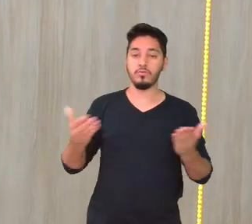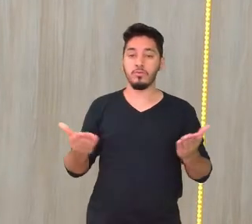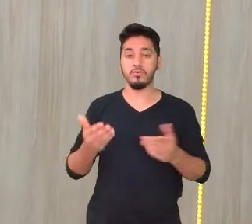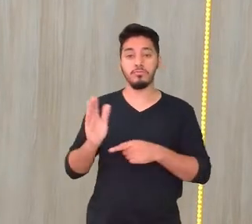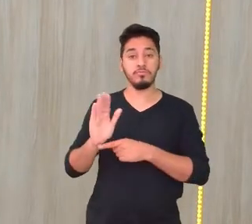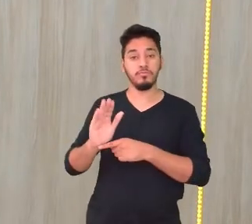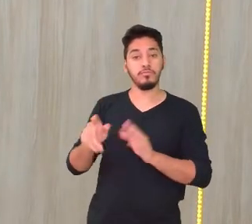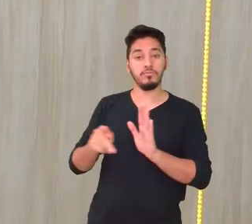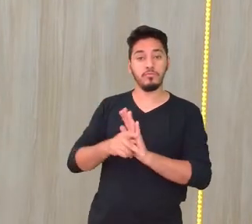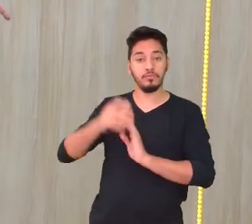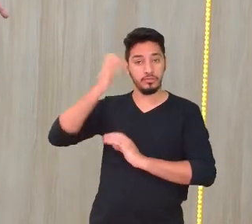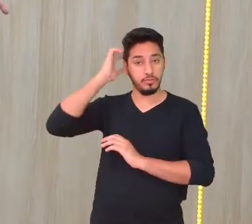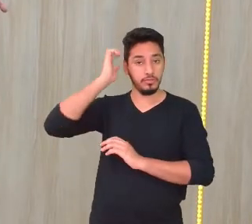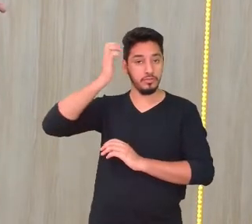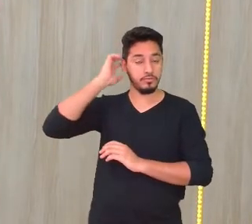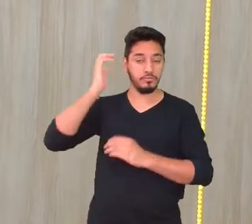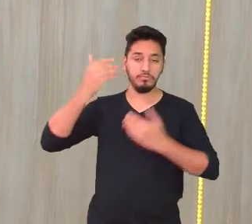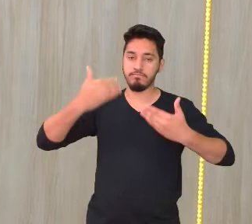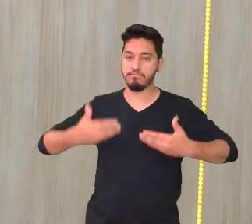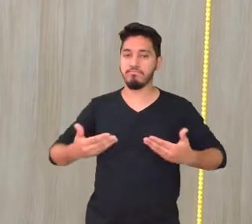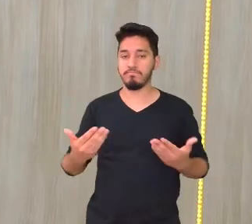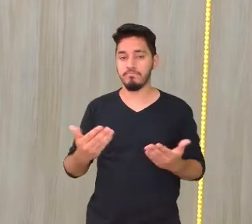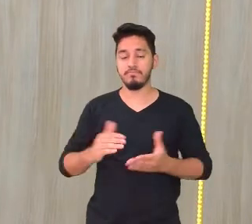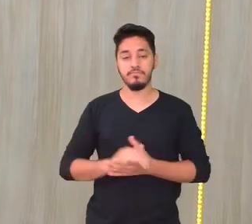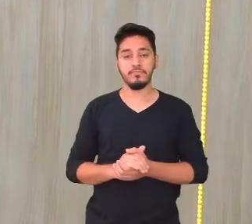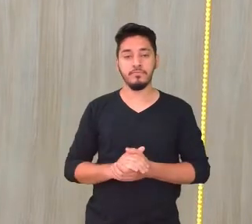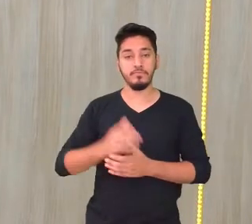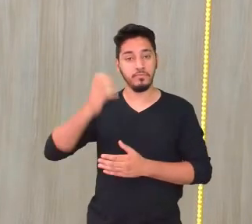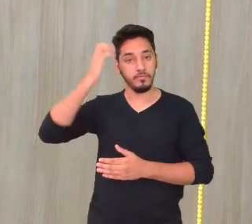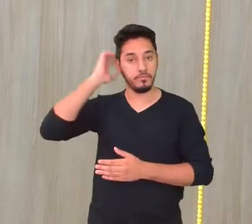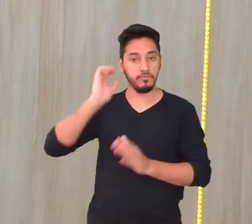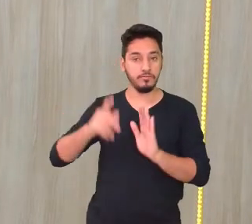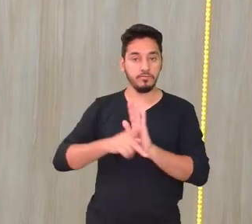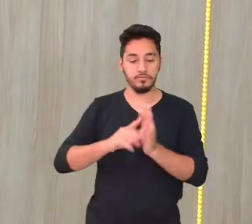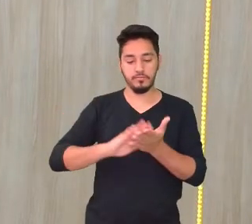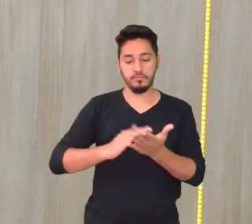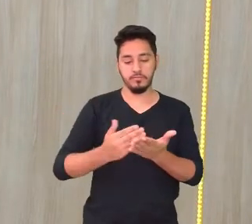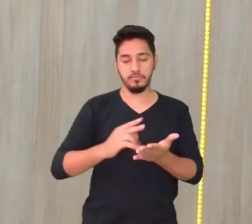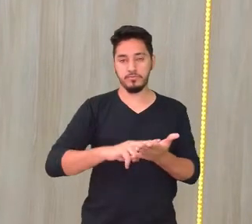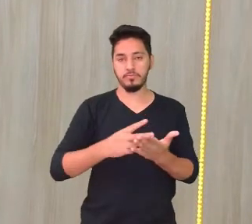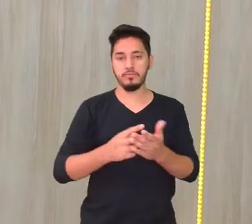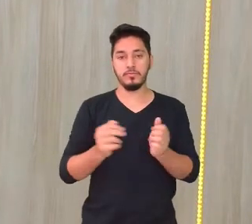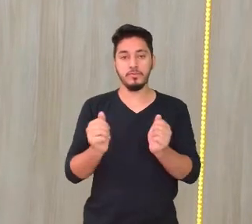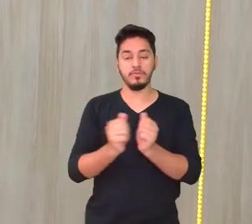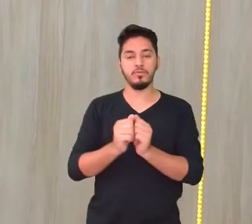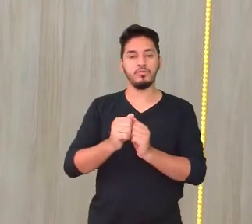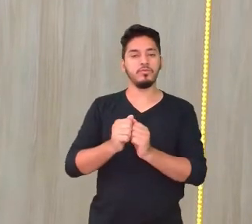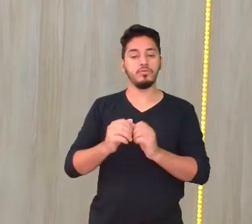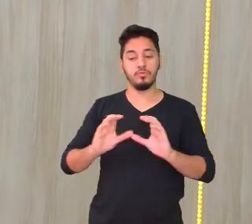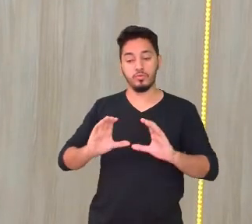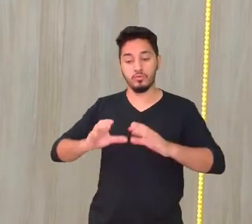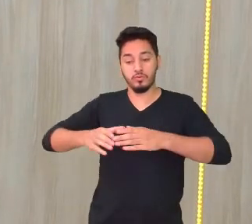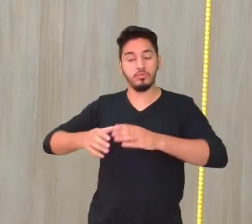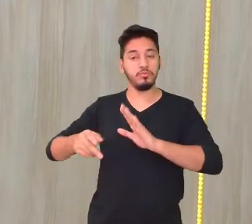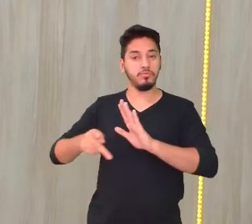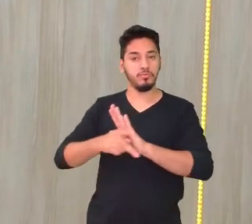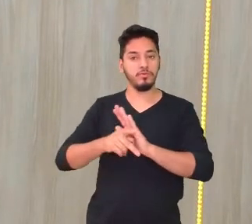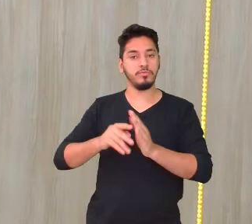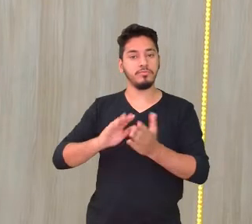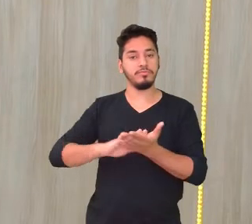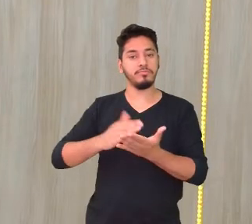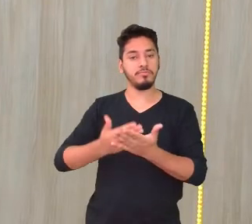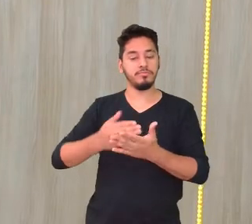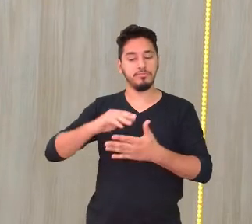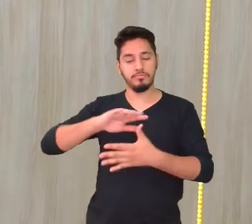ajuda do Everton aqui no cantinho. Everton, nosso intérprete de Libras, que junto com toda a equipe de intérprete de